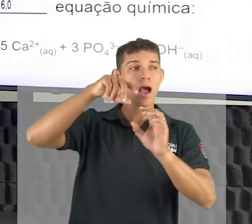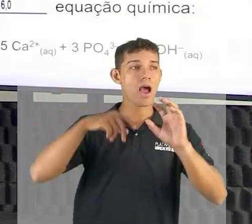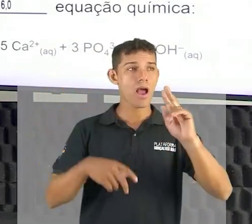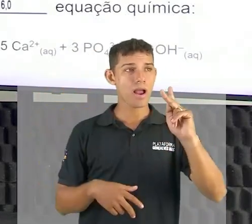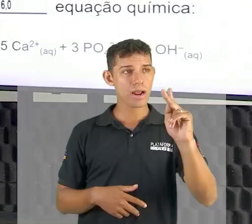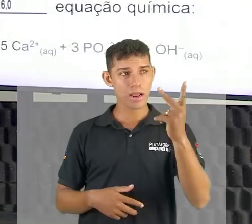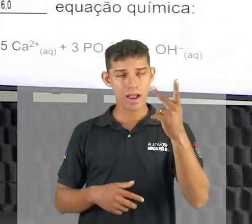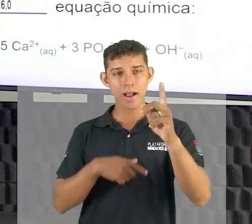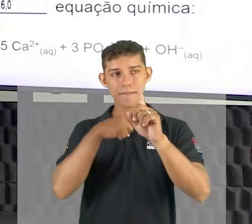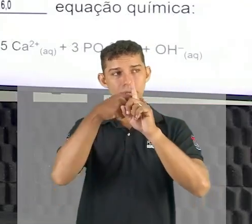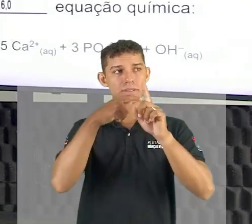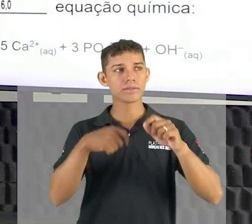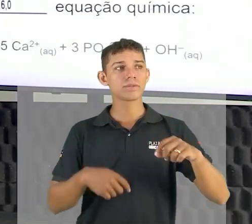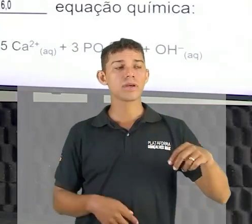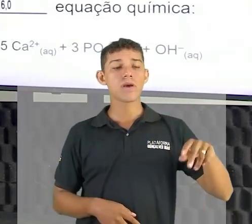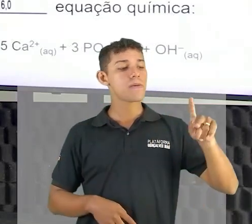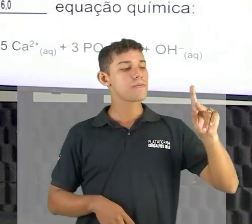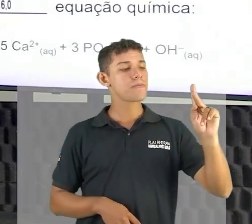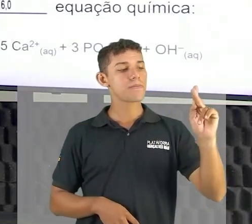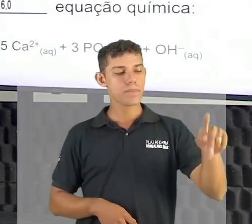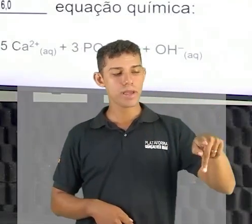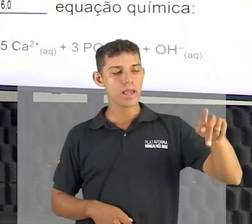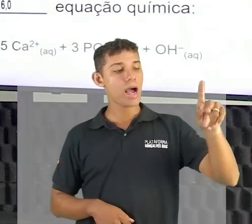muito H+, meu pH tem que ser baixinho.